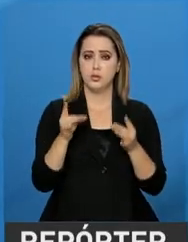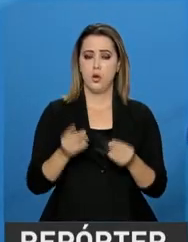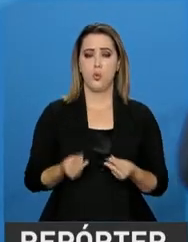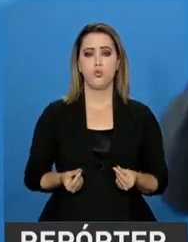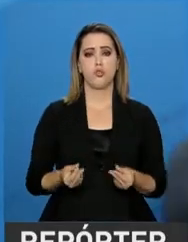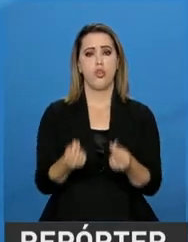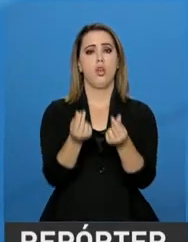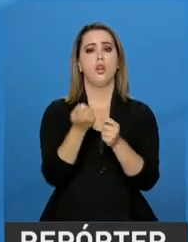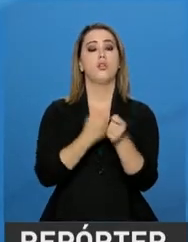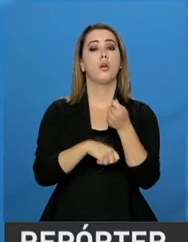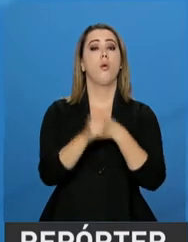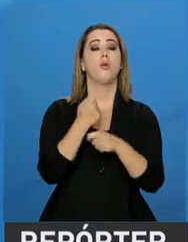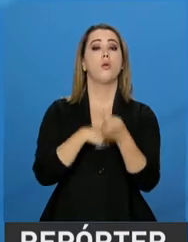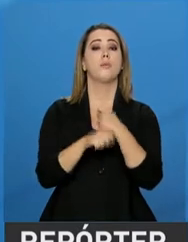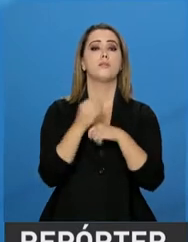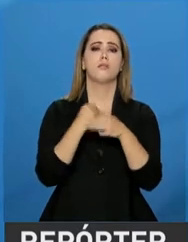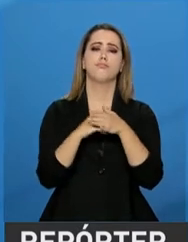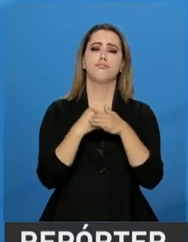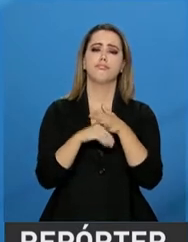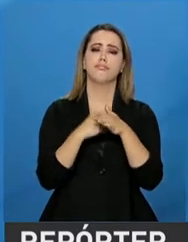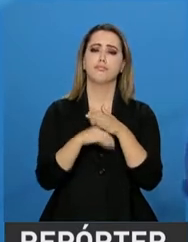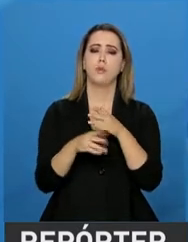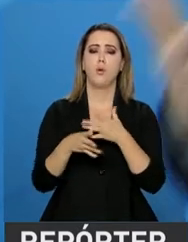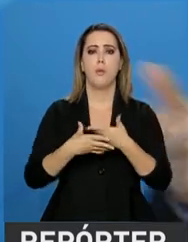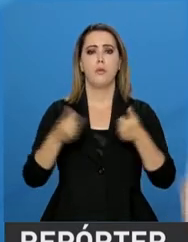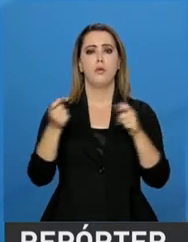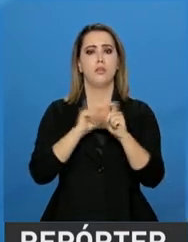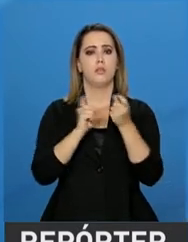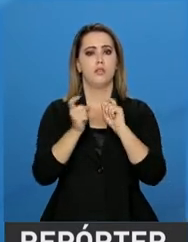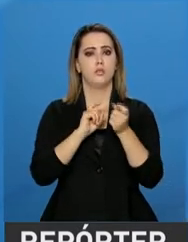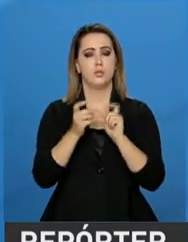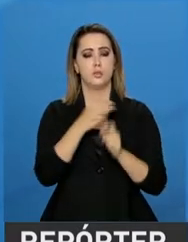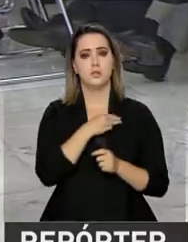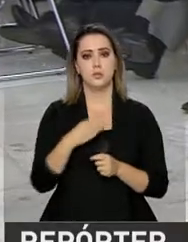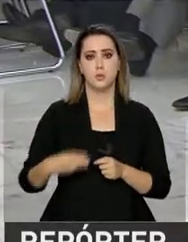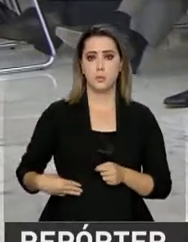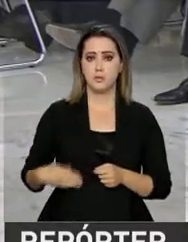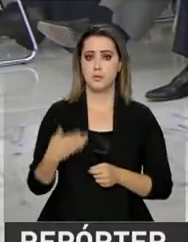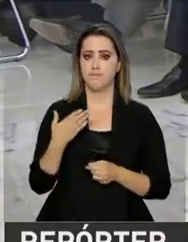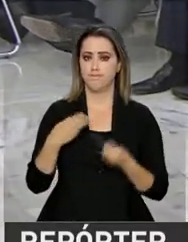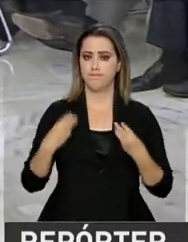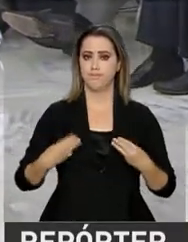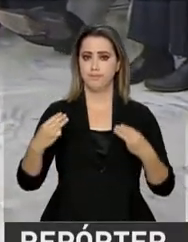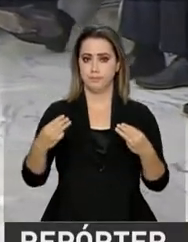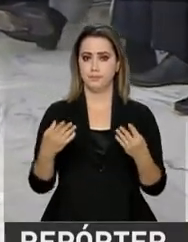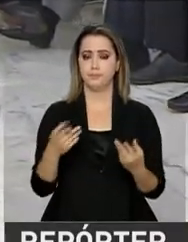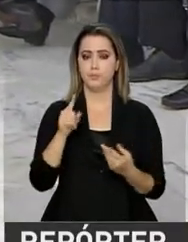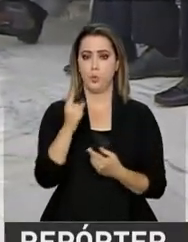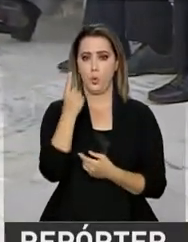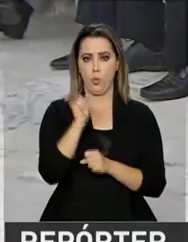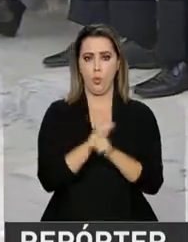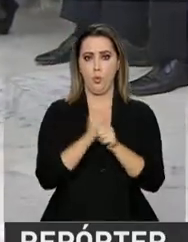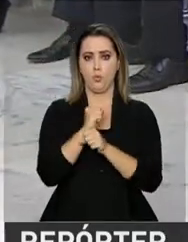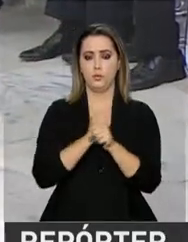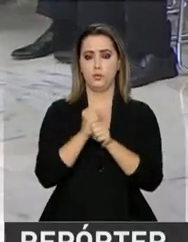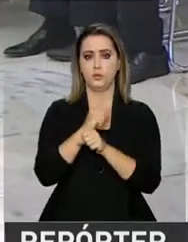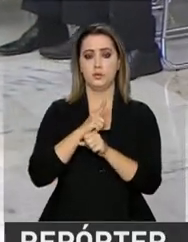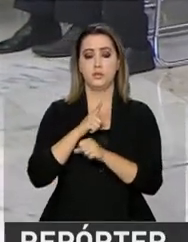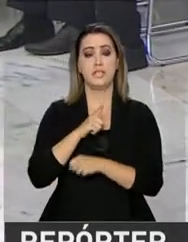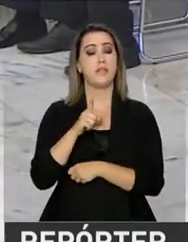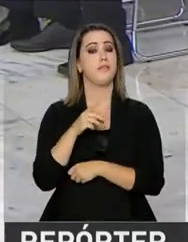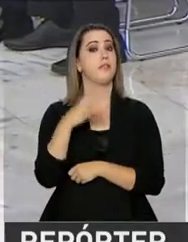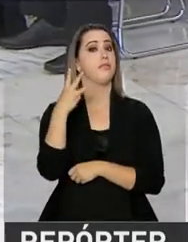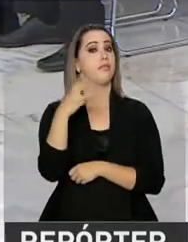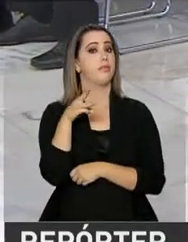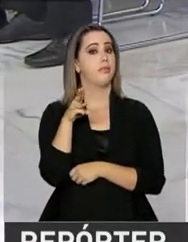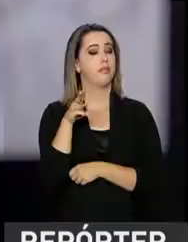economizados com a melhoria da gestão pública no ministério em um ano a economia foi de 3 bilhões